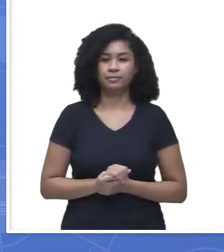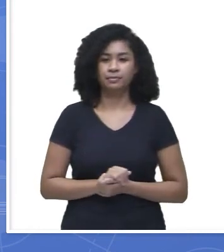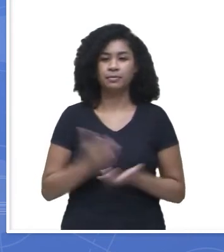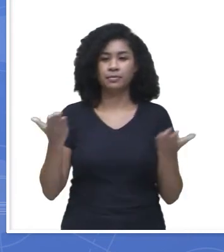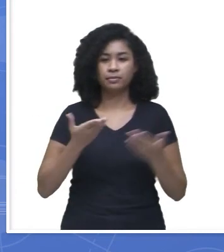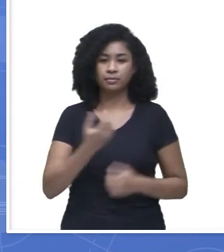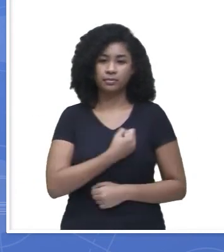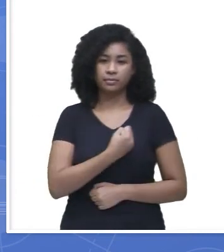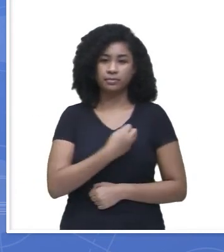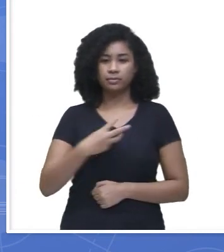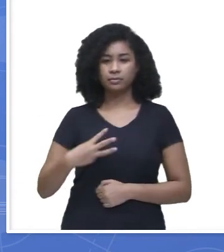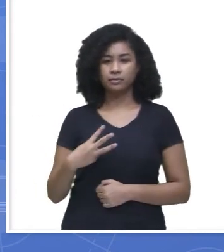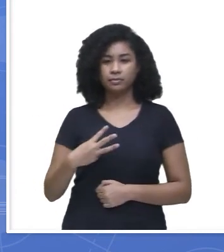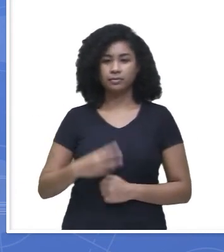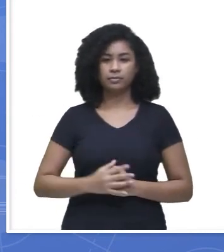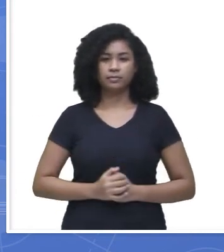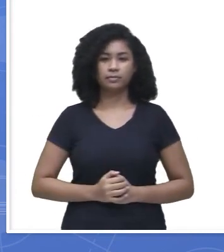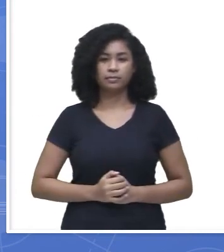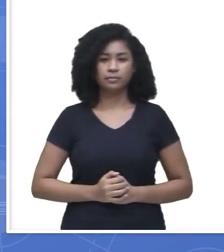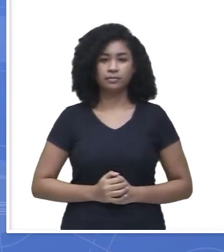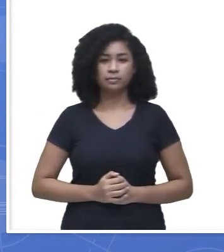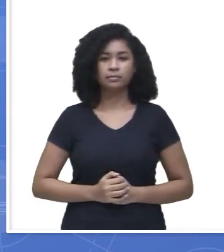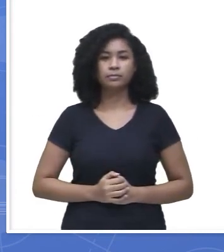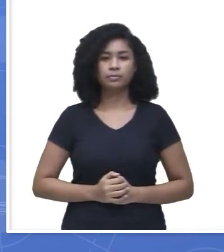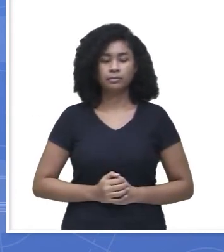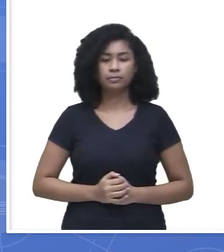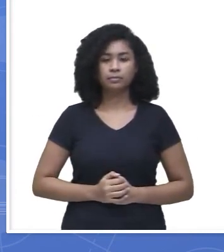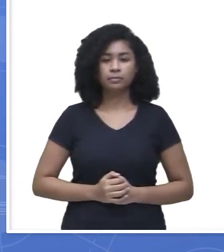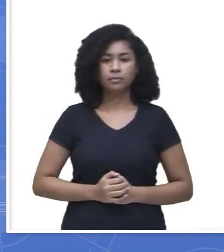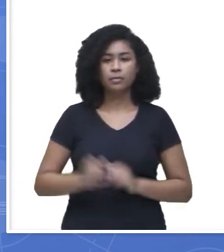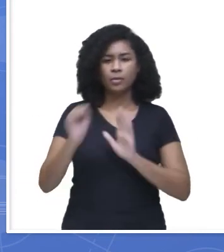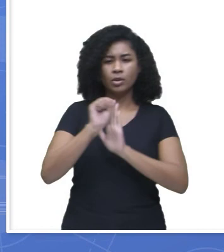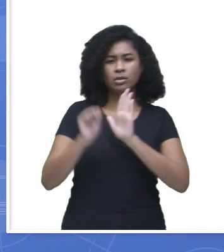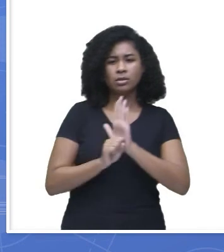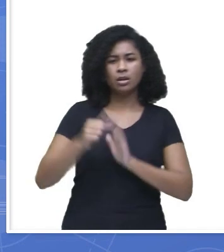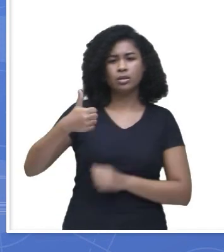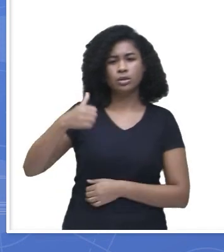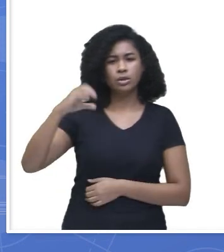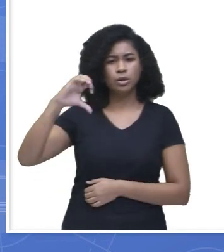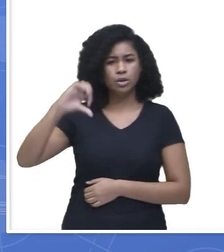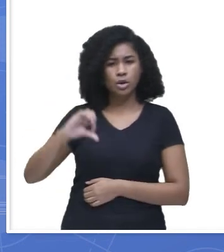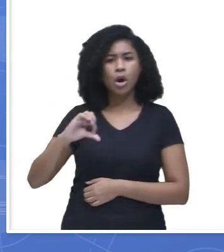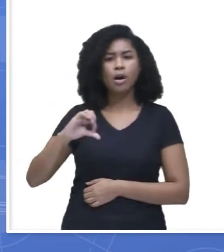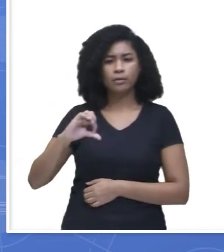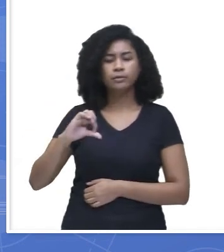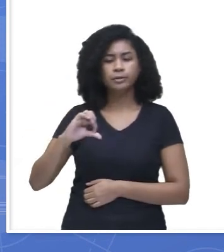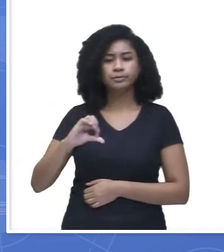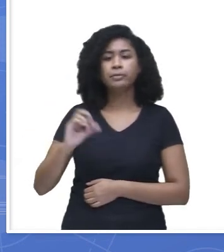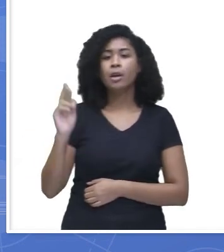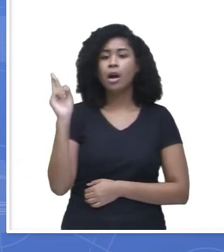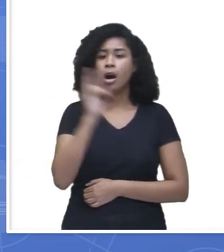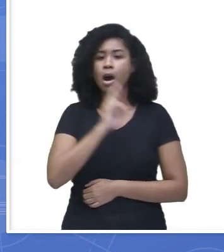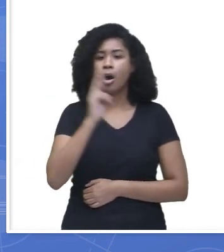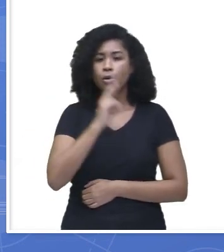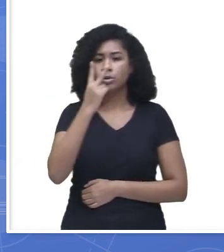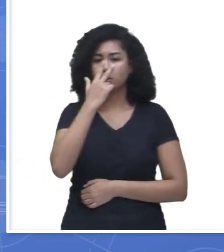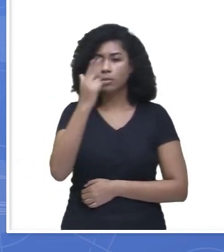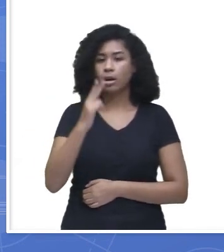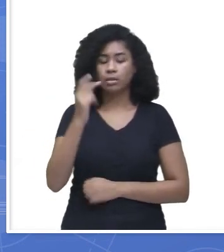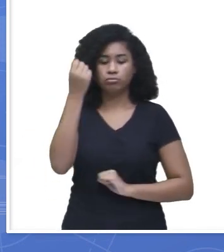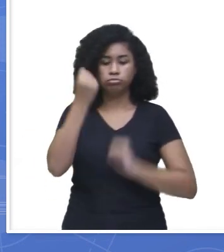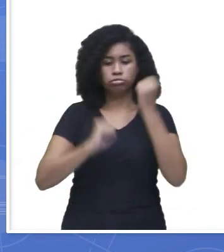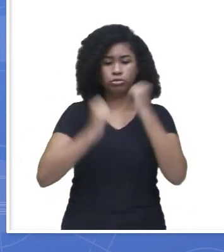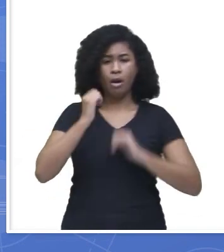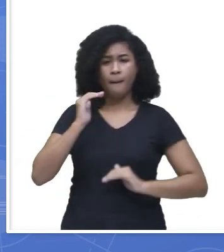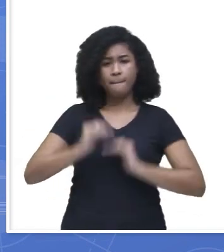terceira questão. Durante as últimas décadas do século XIX, o Estado russo promoveu um rápido processo de industrialização